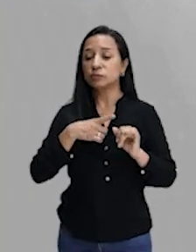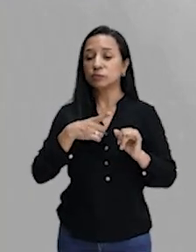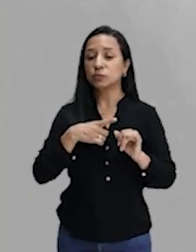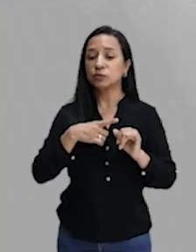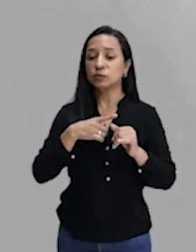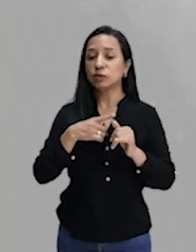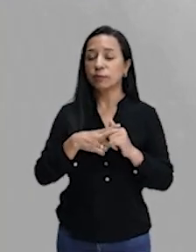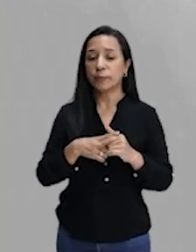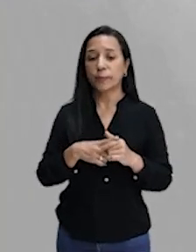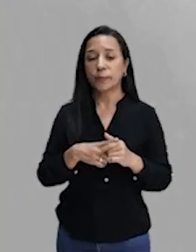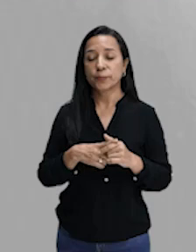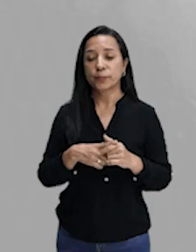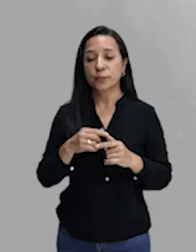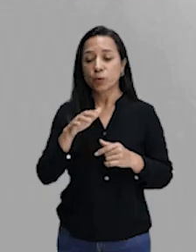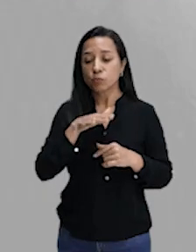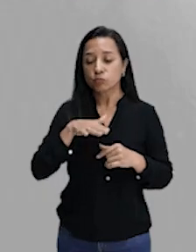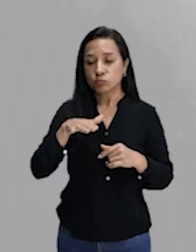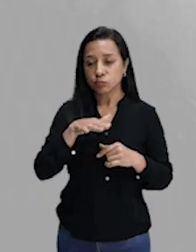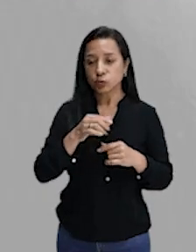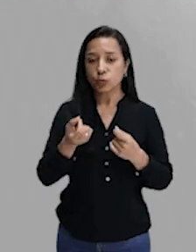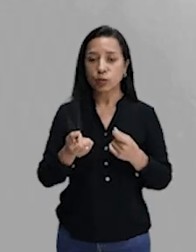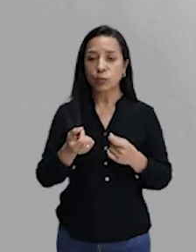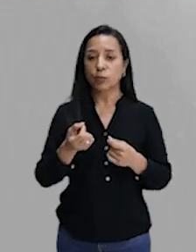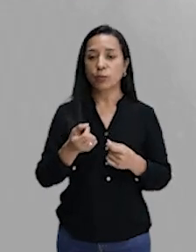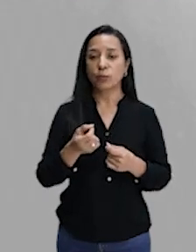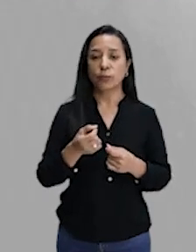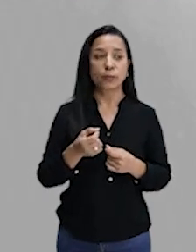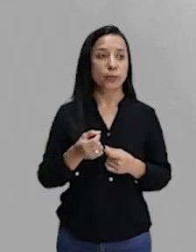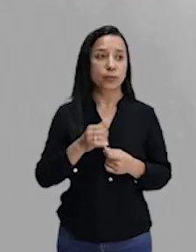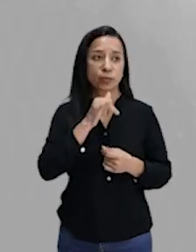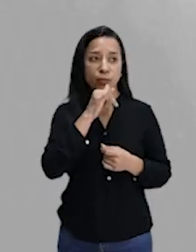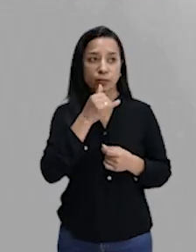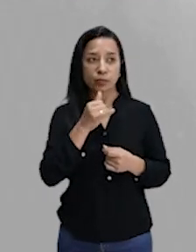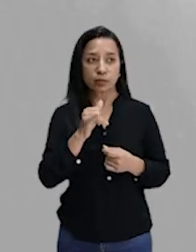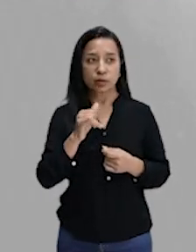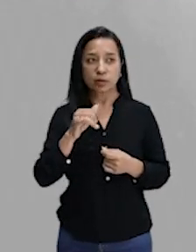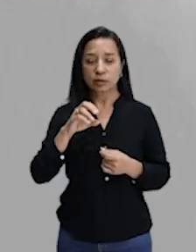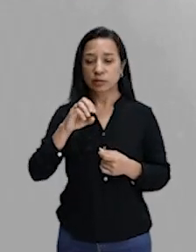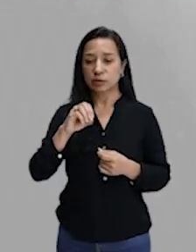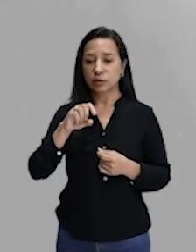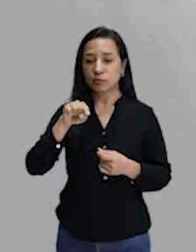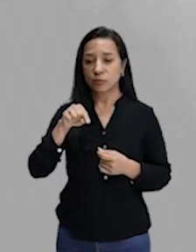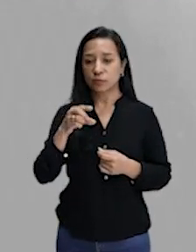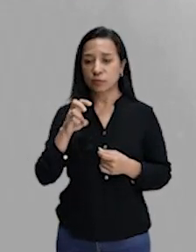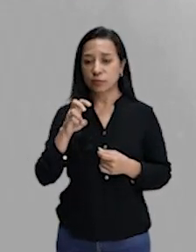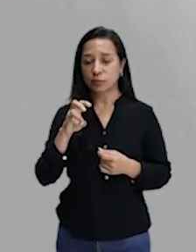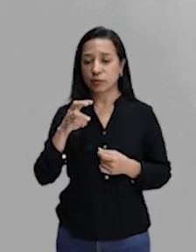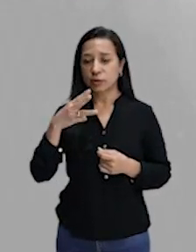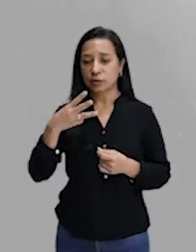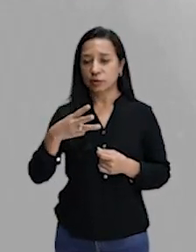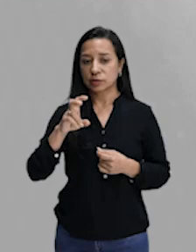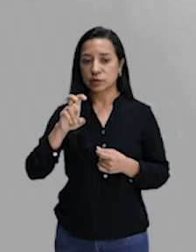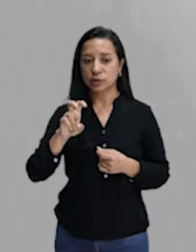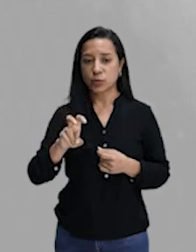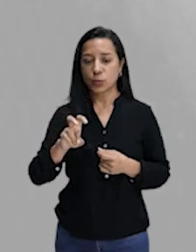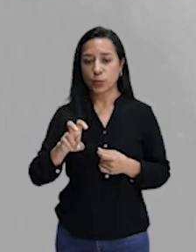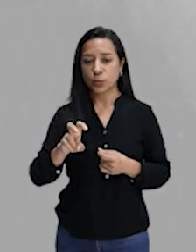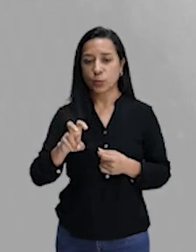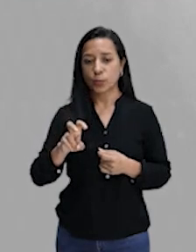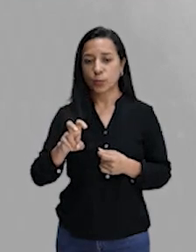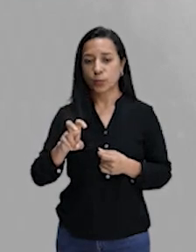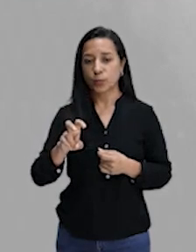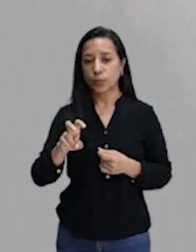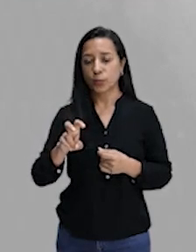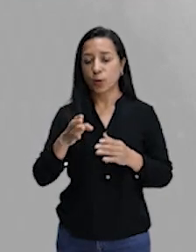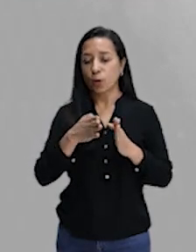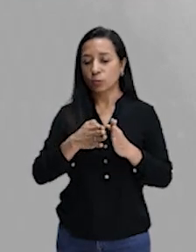35 amperes certo isso durante um intervalo de tempo de dois